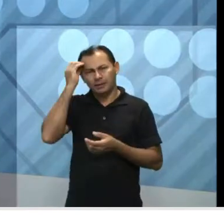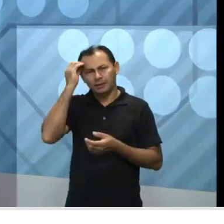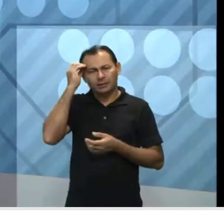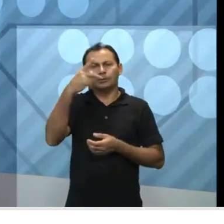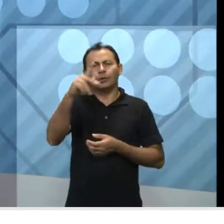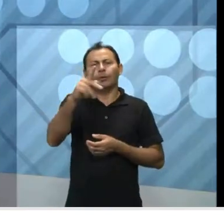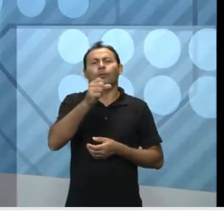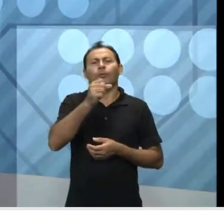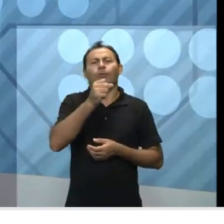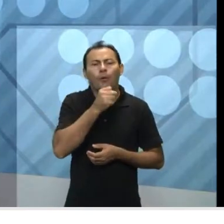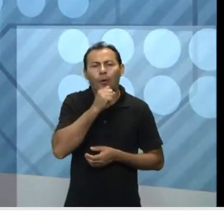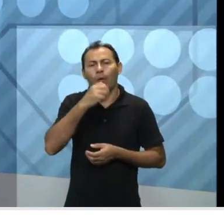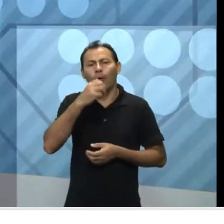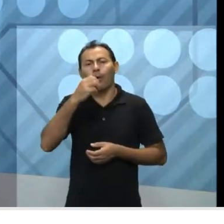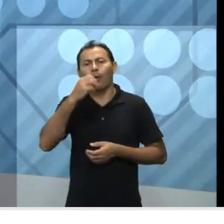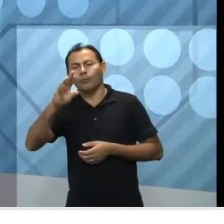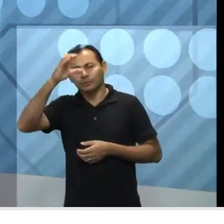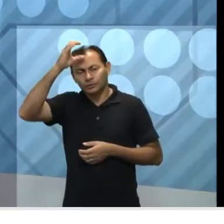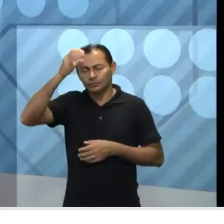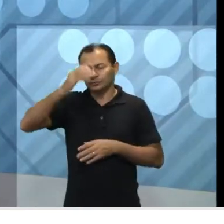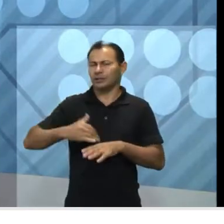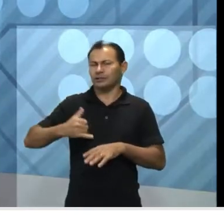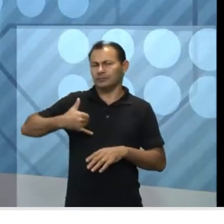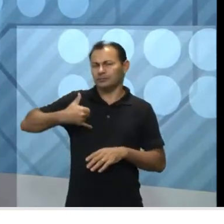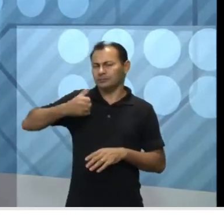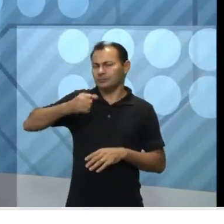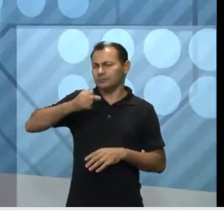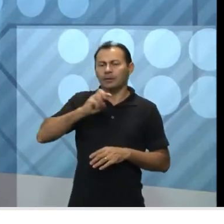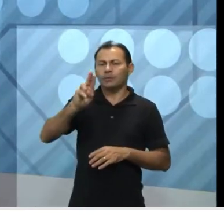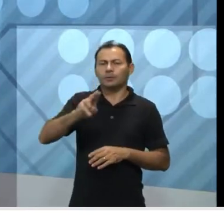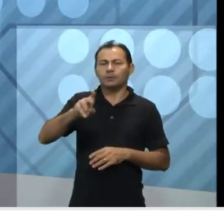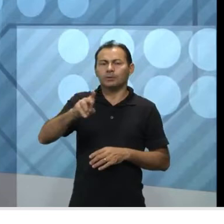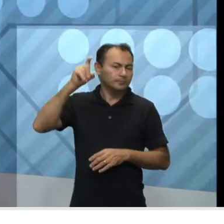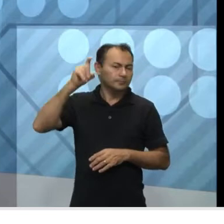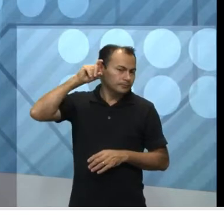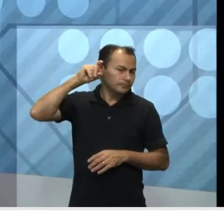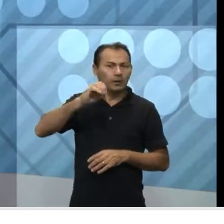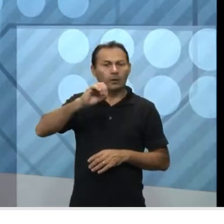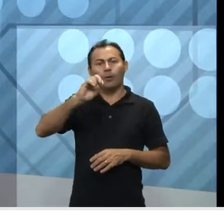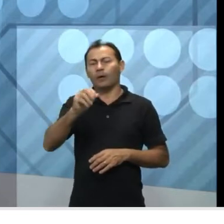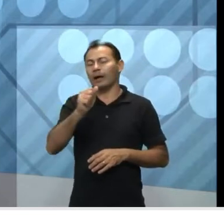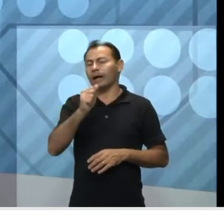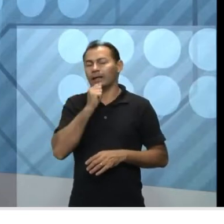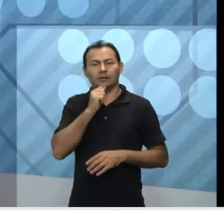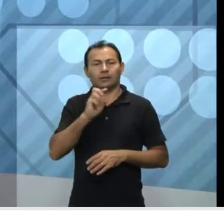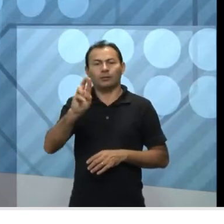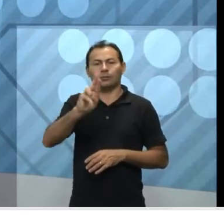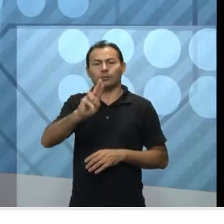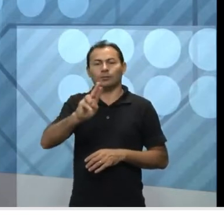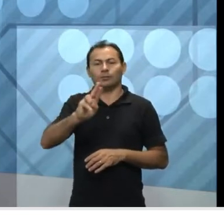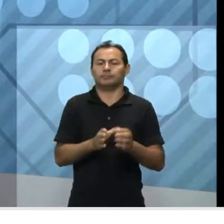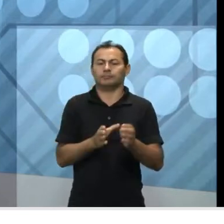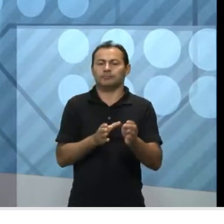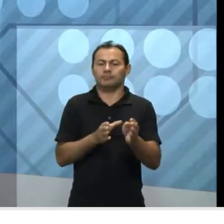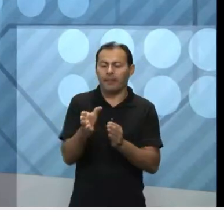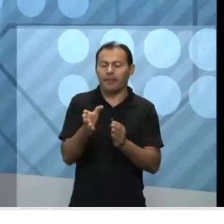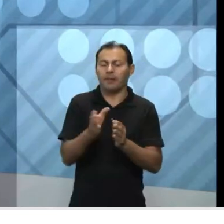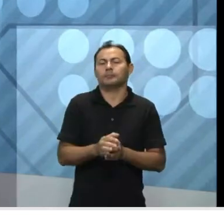que já tem uma certa idade, que usa aparelho auditivo ou que ainda não usa, mas é que a orientação que ele se submeta à